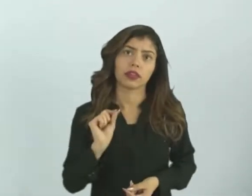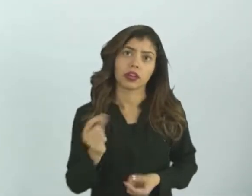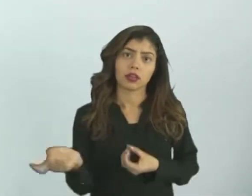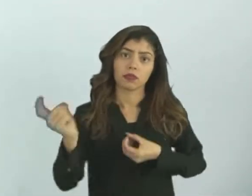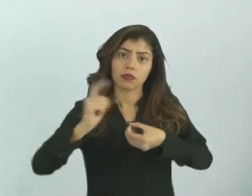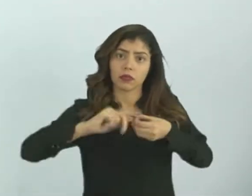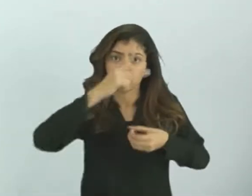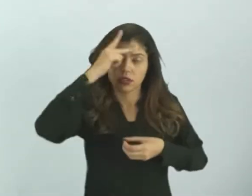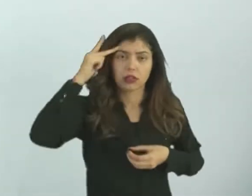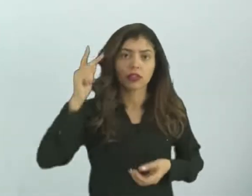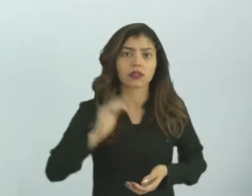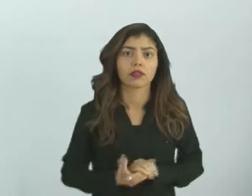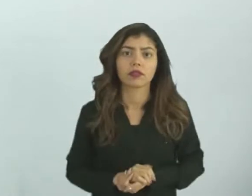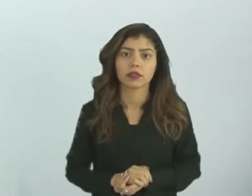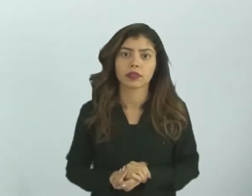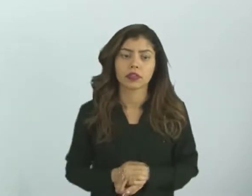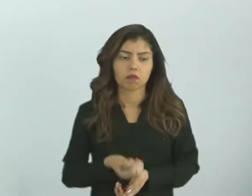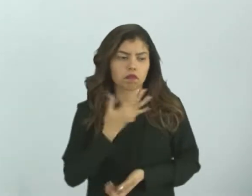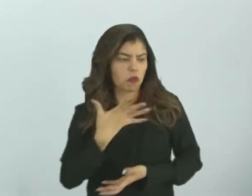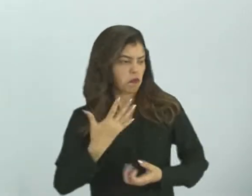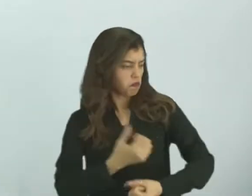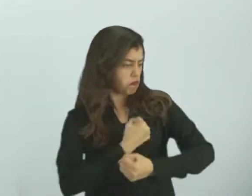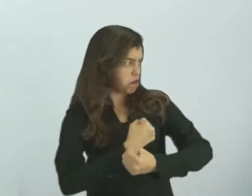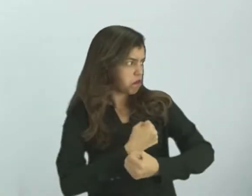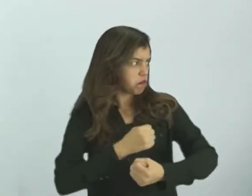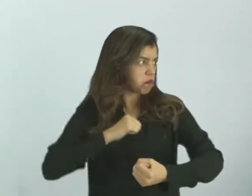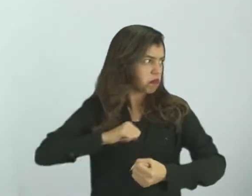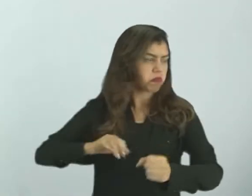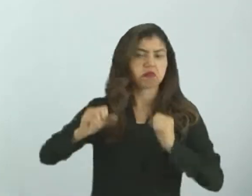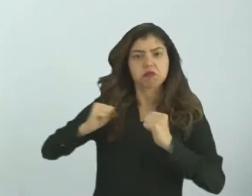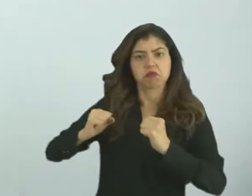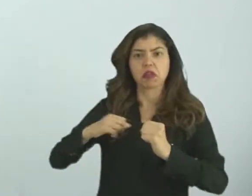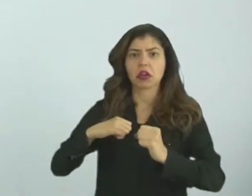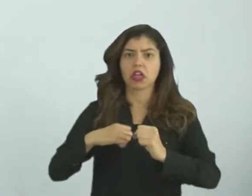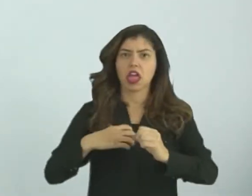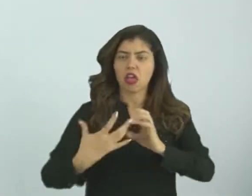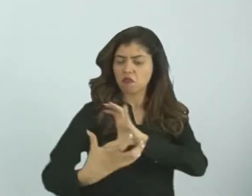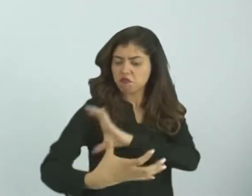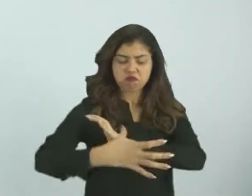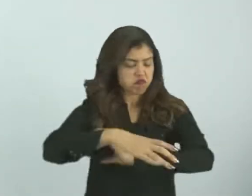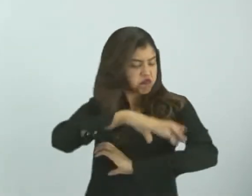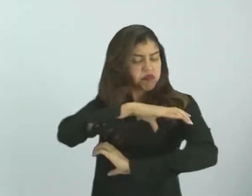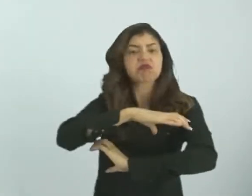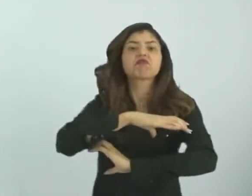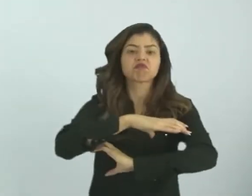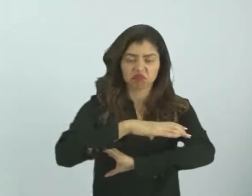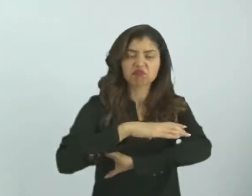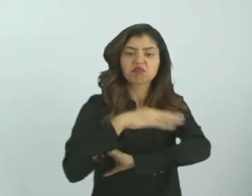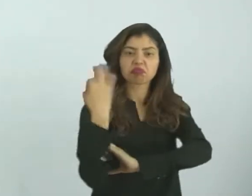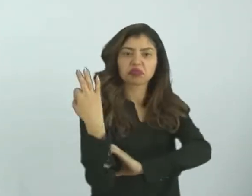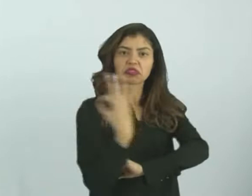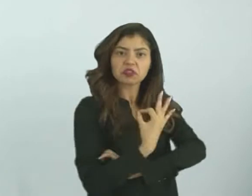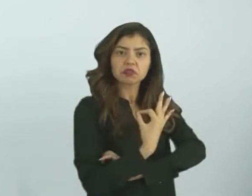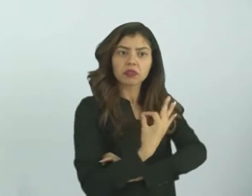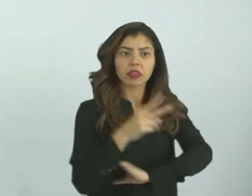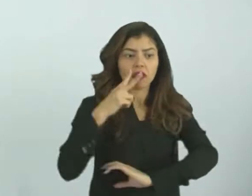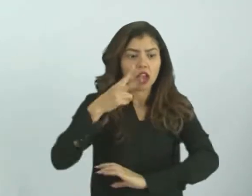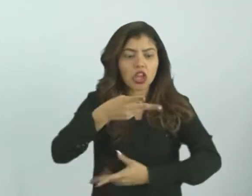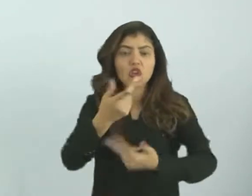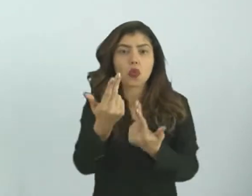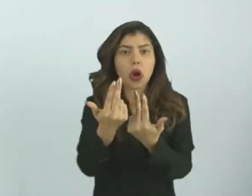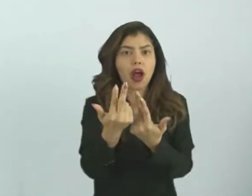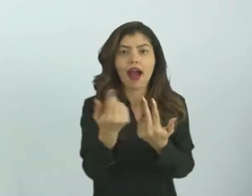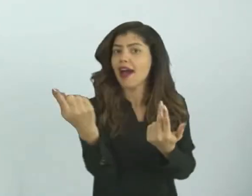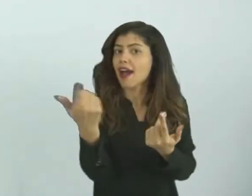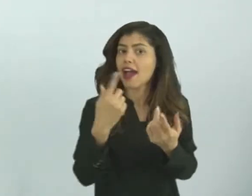veem que aquele atleta utiliza, ele é muito forte, é saradão, definido, e a gente pensa que também vai ficar daquela forma